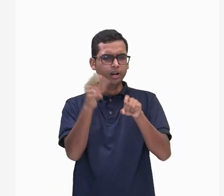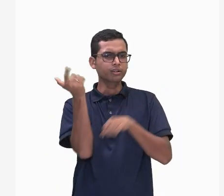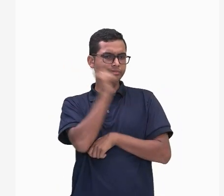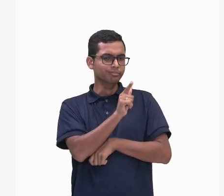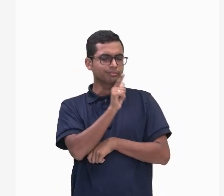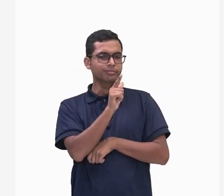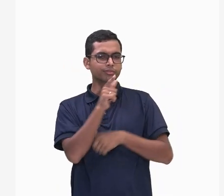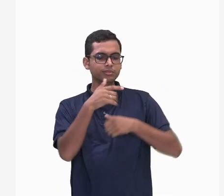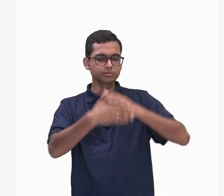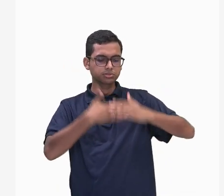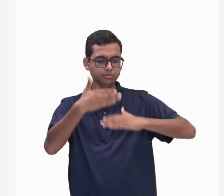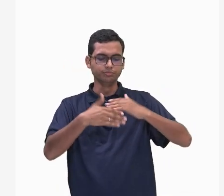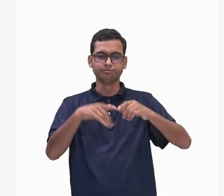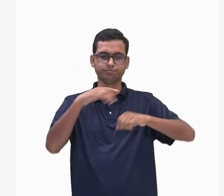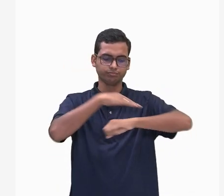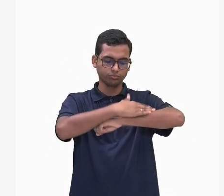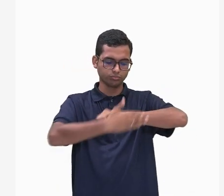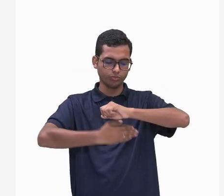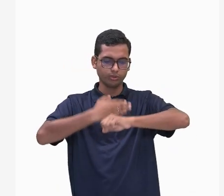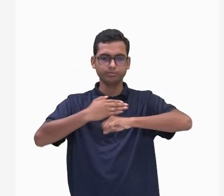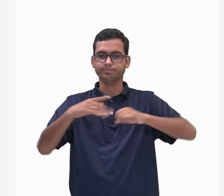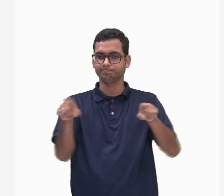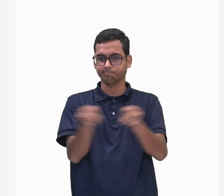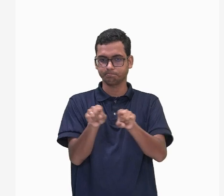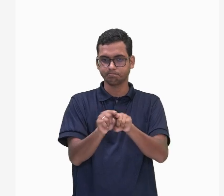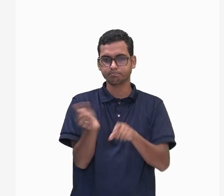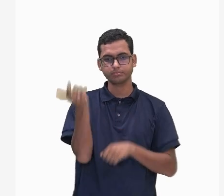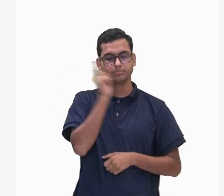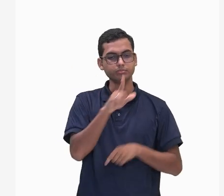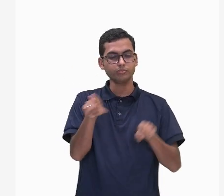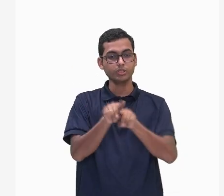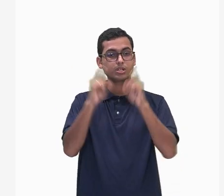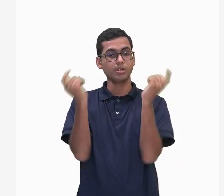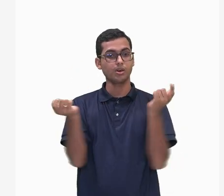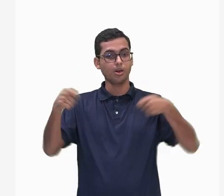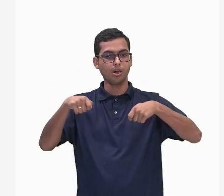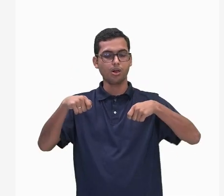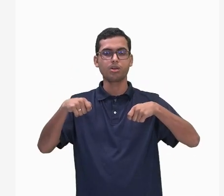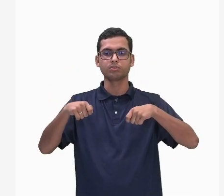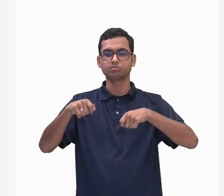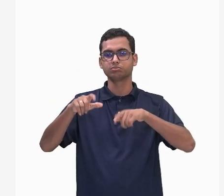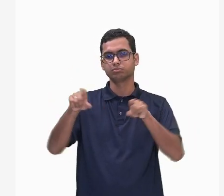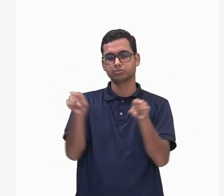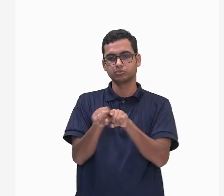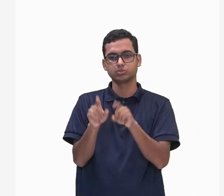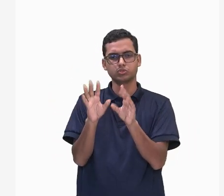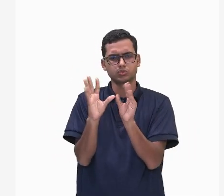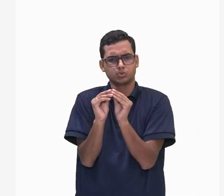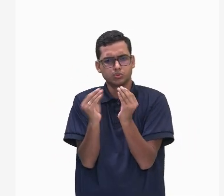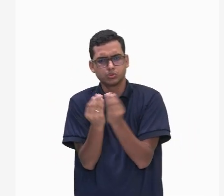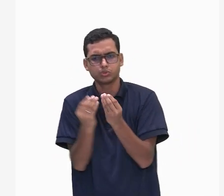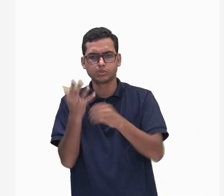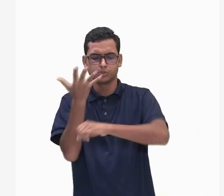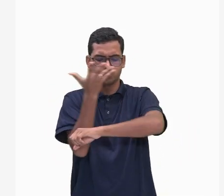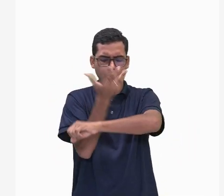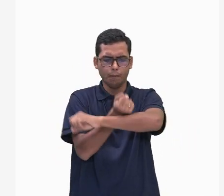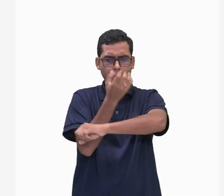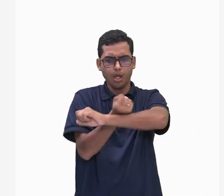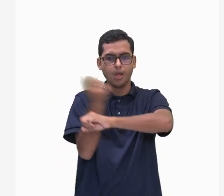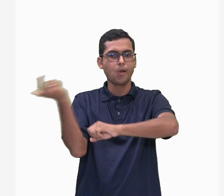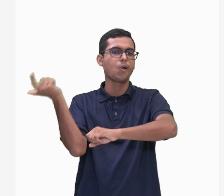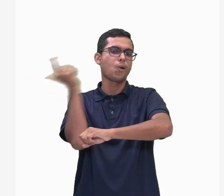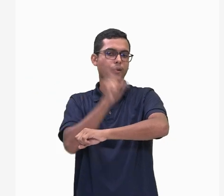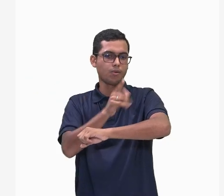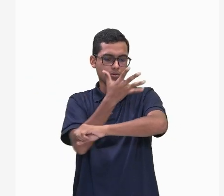Além disso, ele tem a capacidade de absorver e secretar substâncias, né? A gente vai observar que o